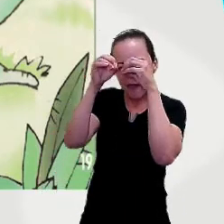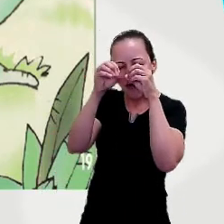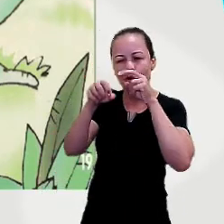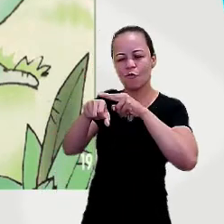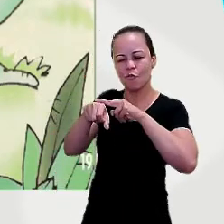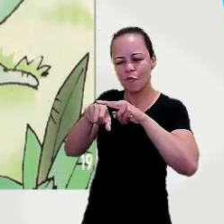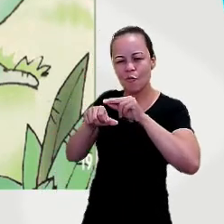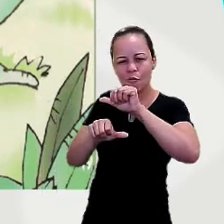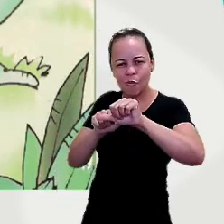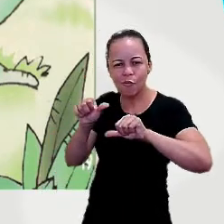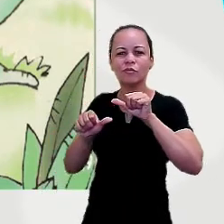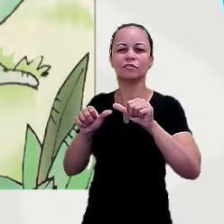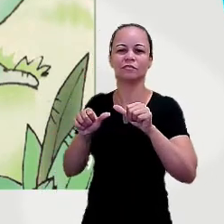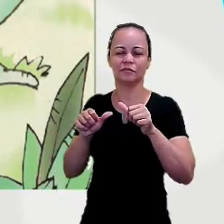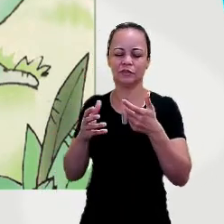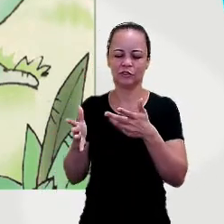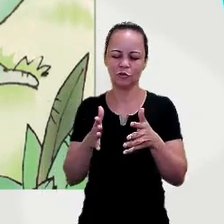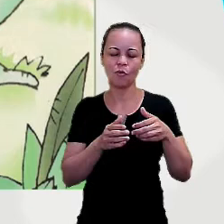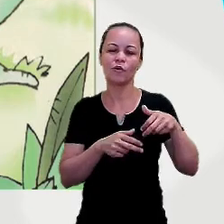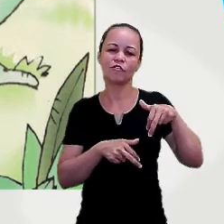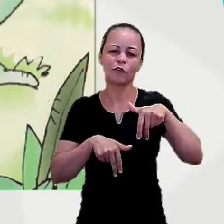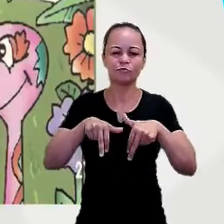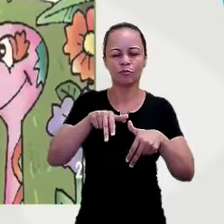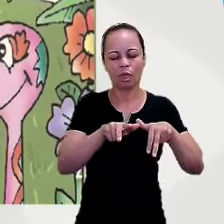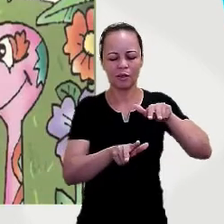verdinho e foi pelo seu caminho.